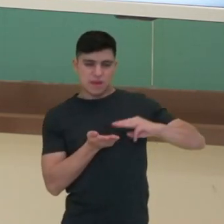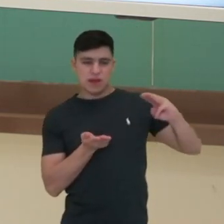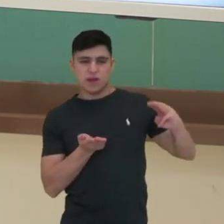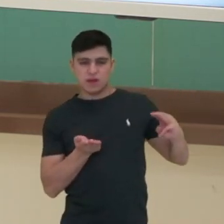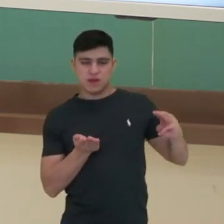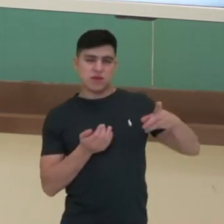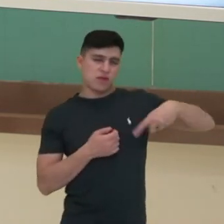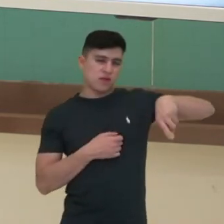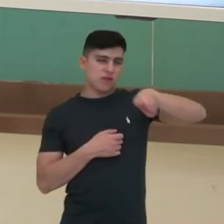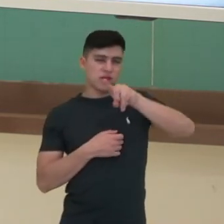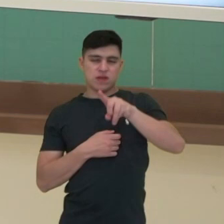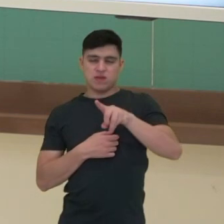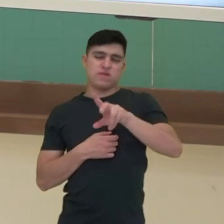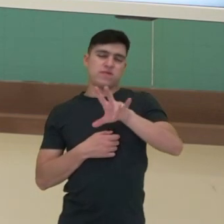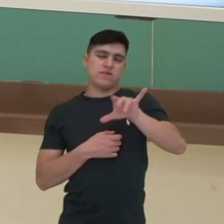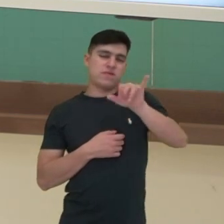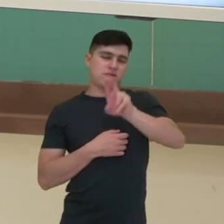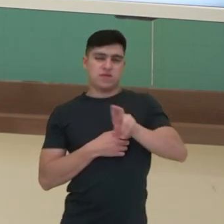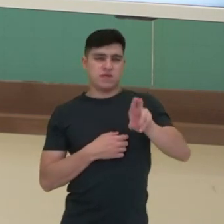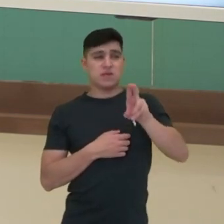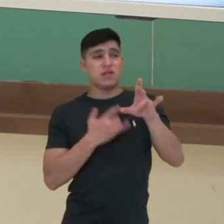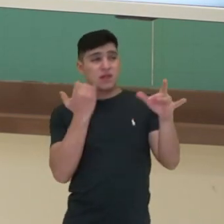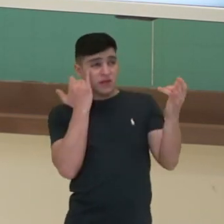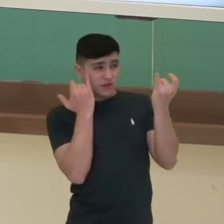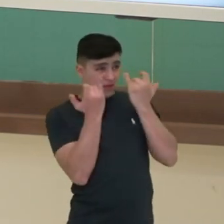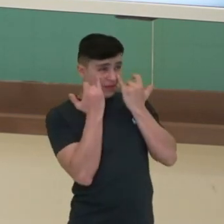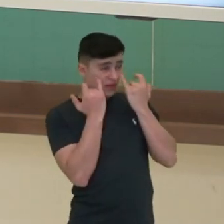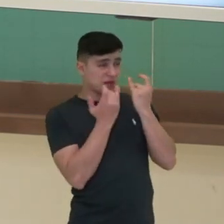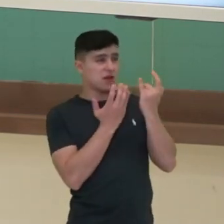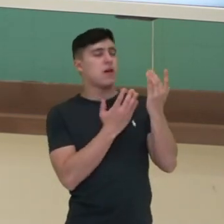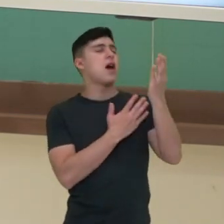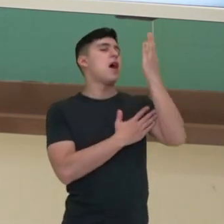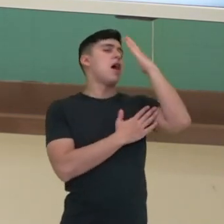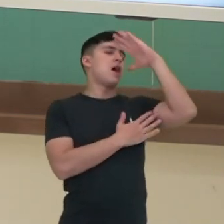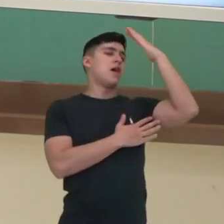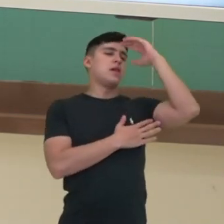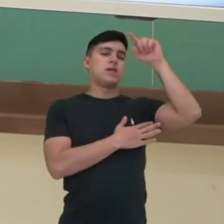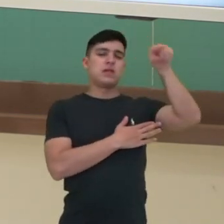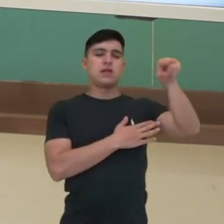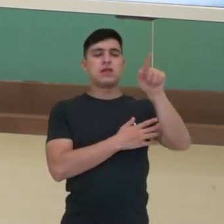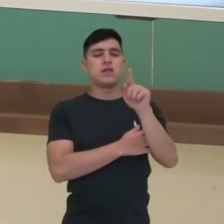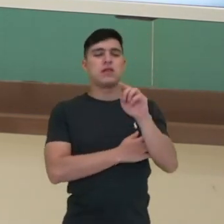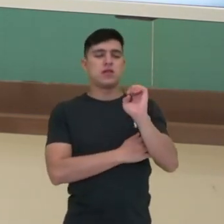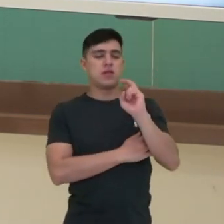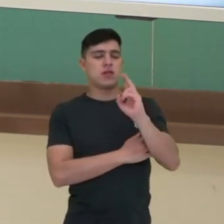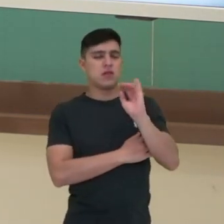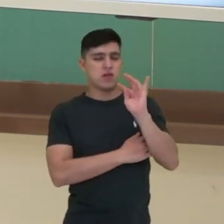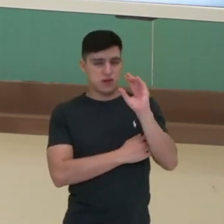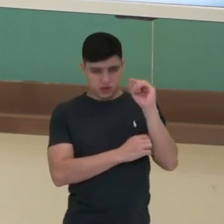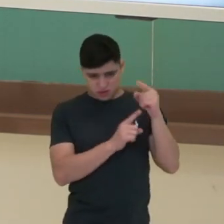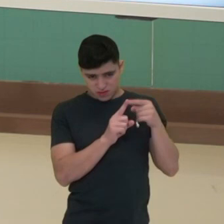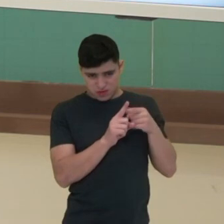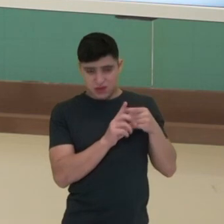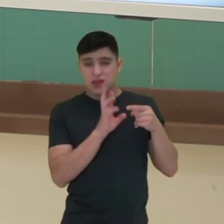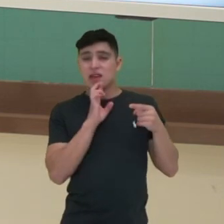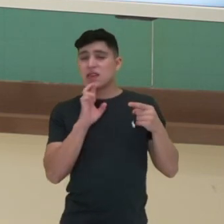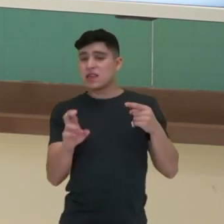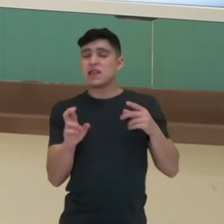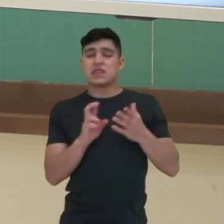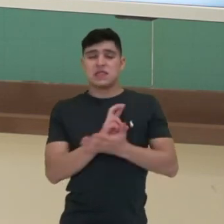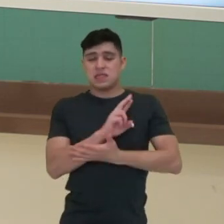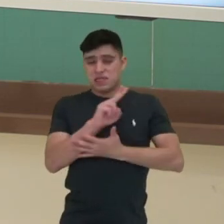o resultado, qual for a informação dada para aquele gene, para aquele genótipo, né? Você vai ter diferentes resultados,